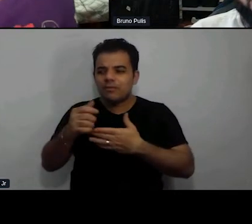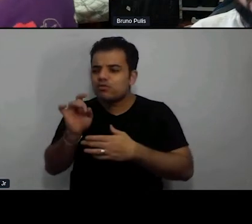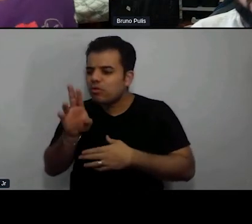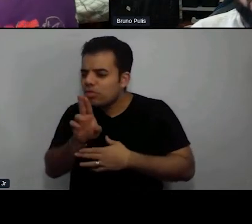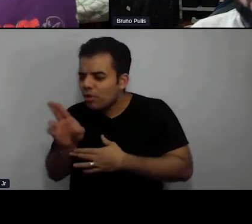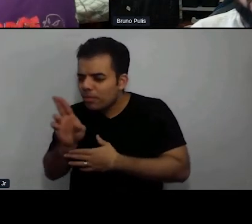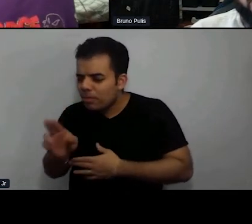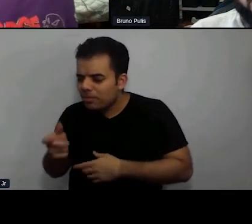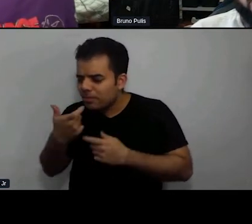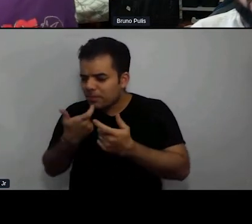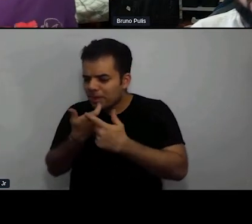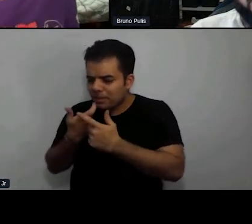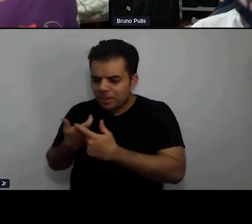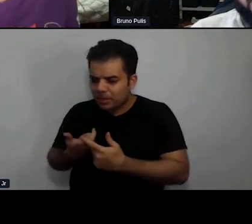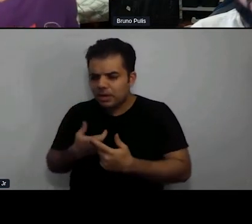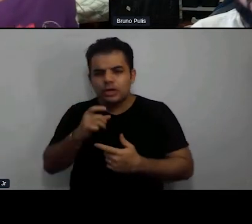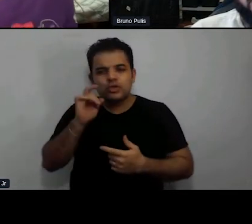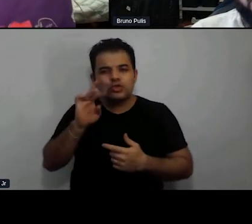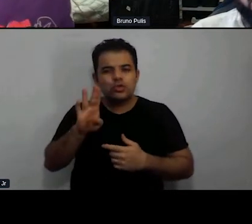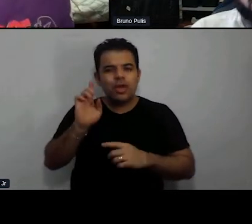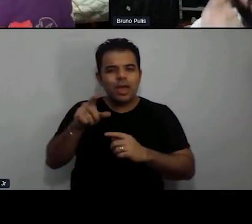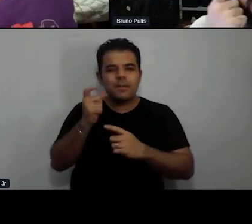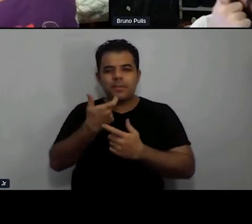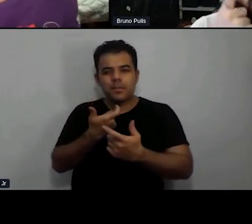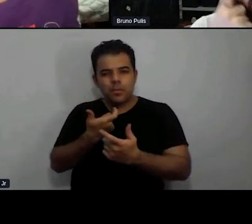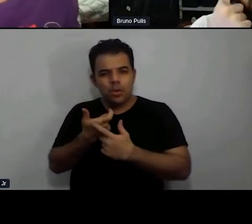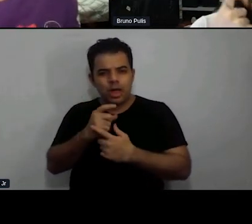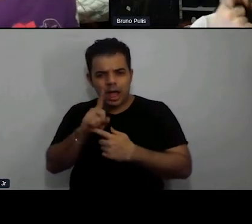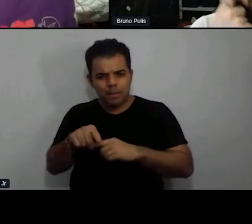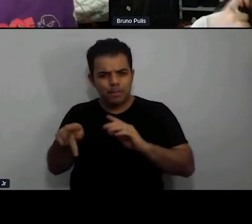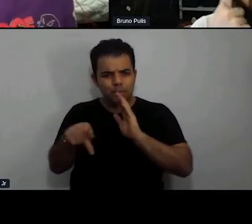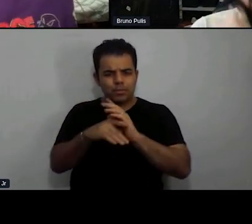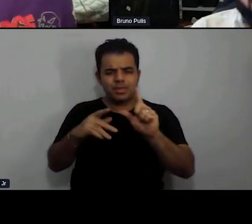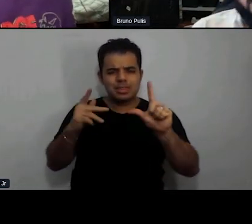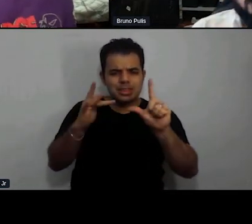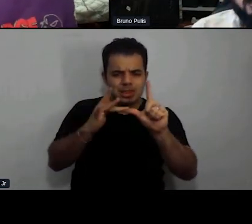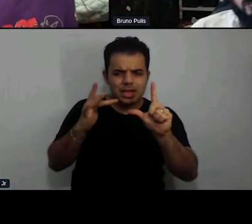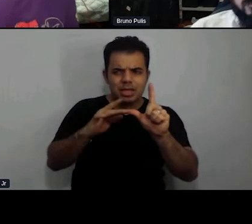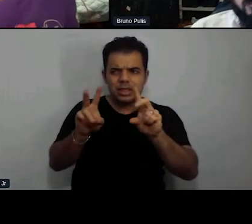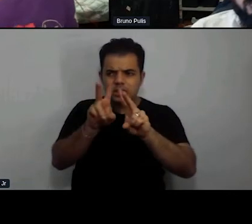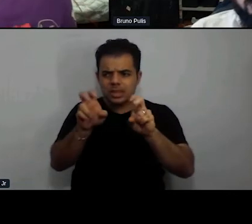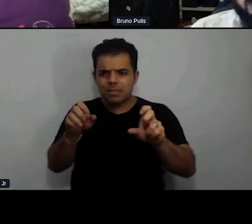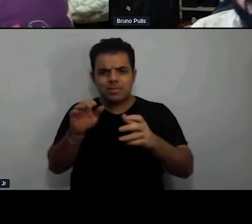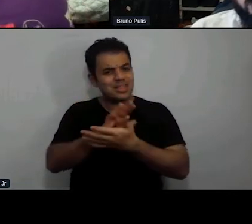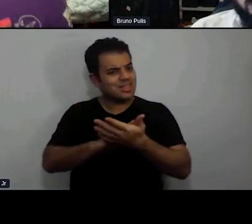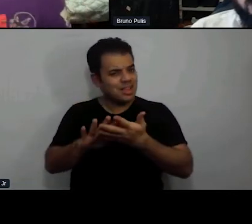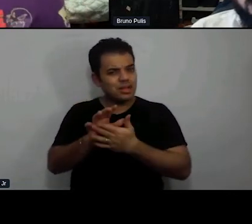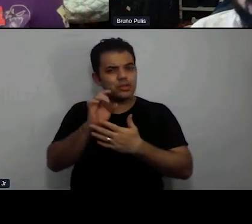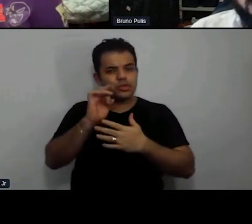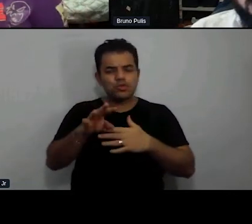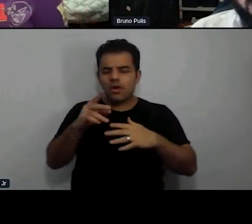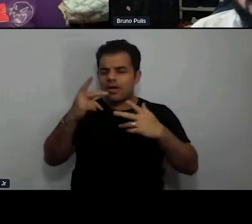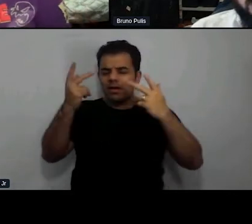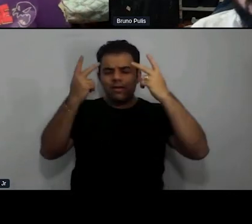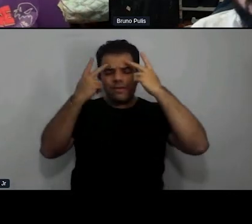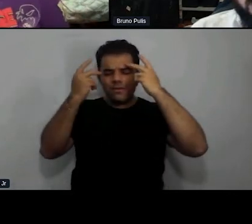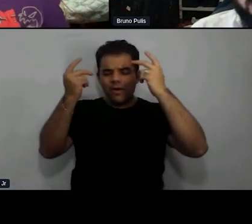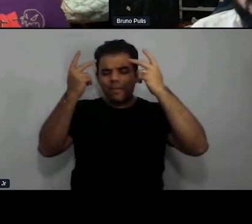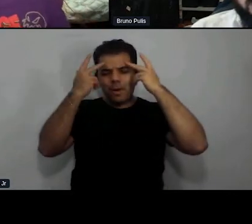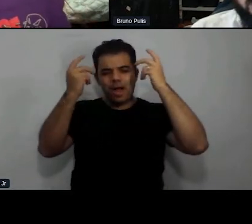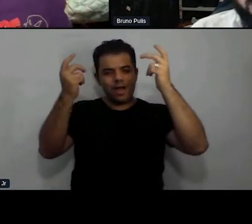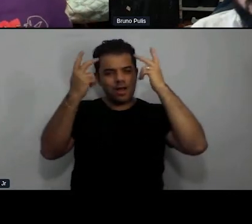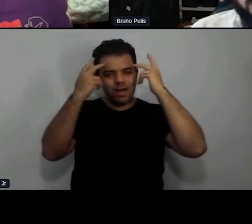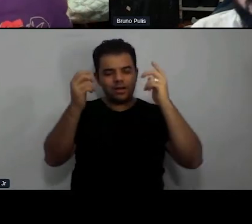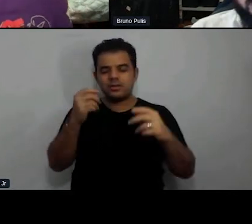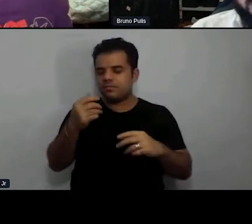sei que aquilo é um botão e não é um link, não é um título, não é um parágrafo, nem nada. Isso, apenas para um fluxo principal, sabe? Eu já